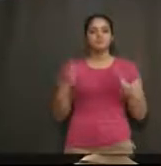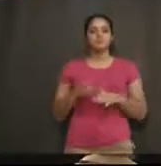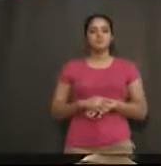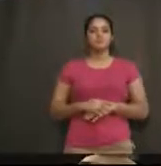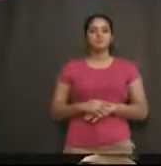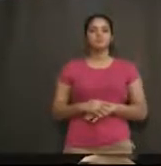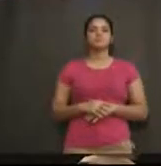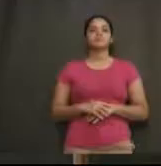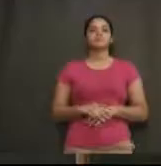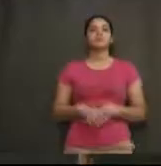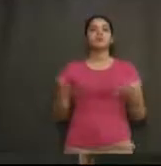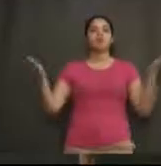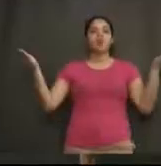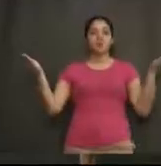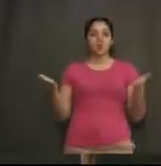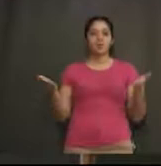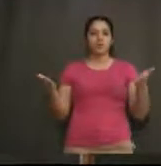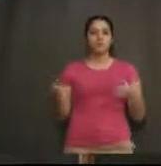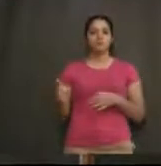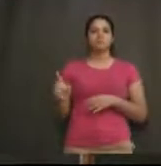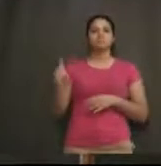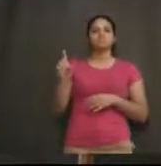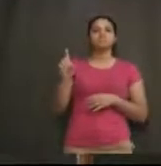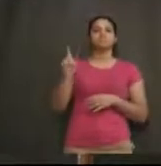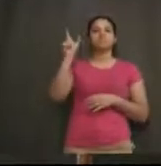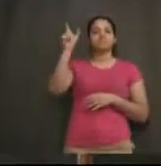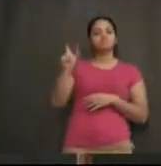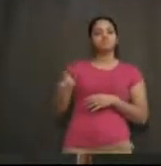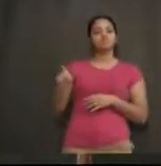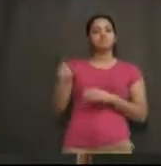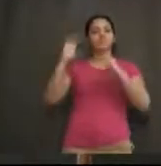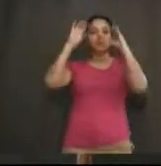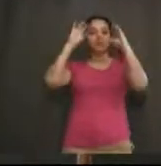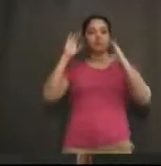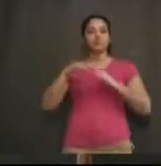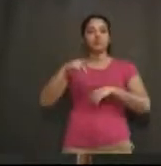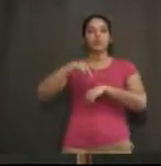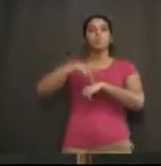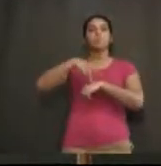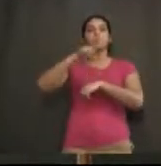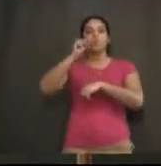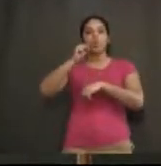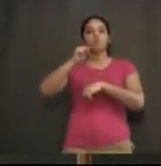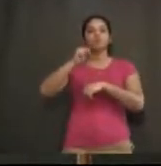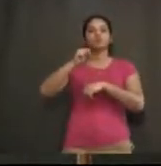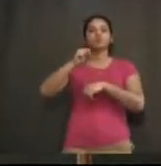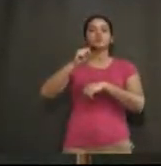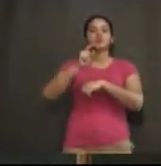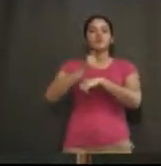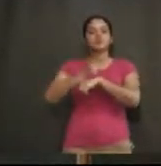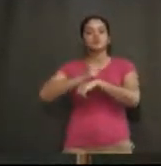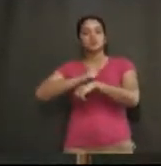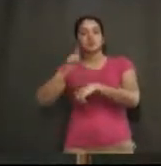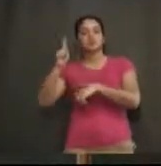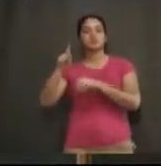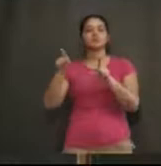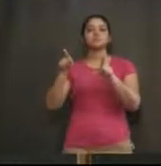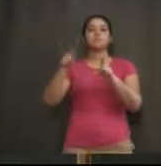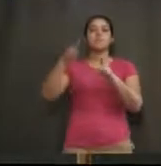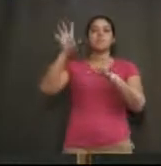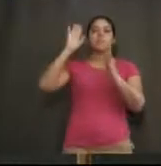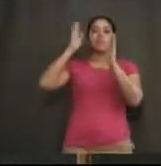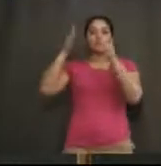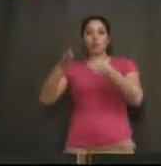Neste momento, passamos a palavra ao coordenador do Programa de Pós-Graduação em Matemática e Estatística, PPGME,